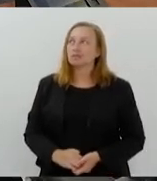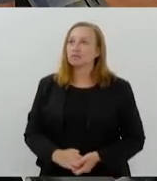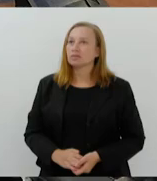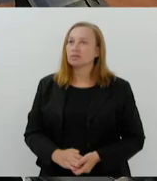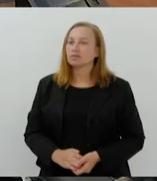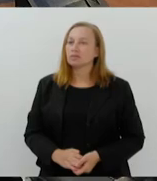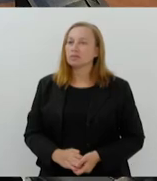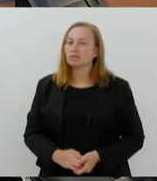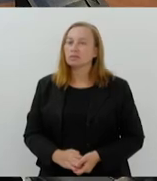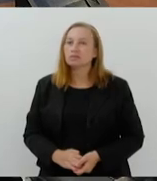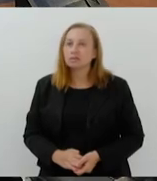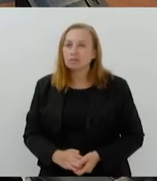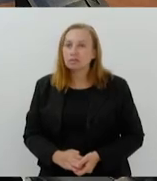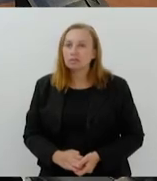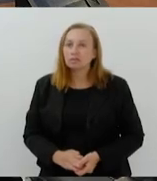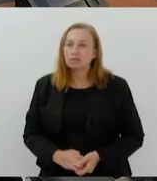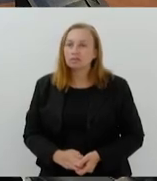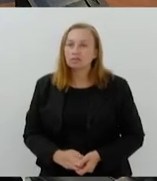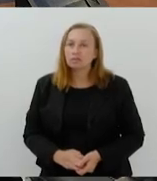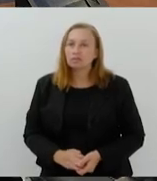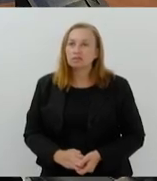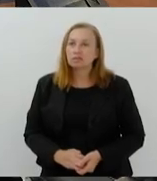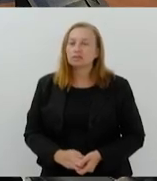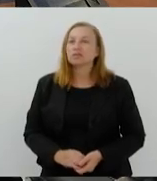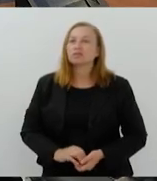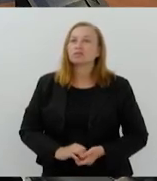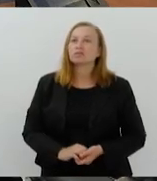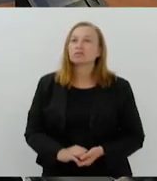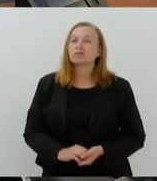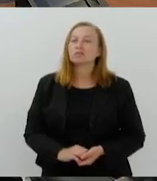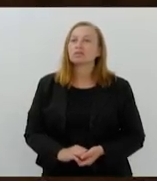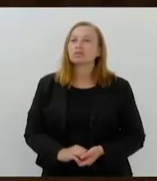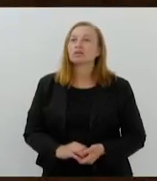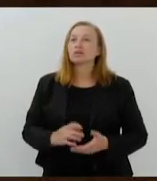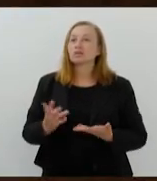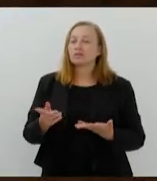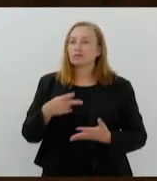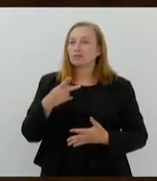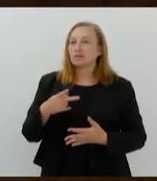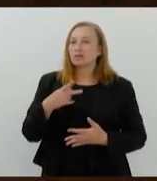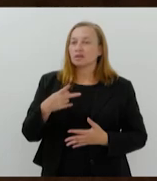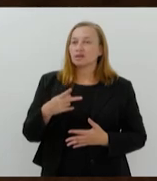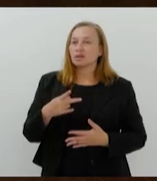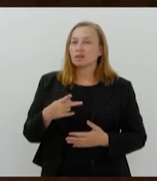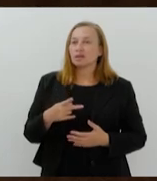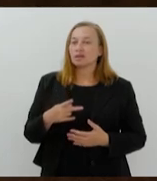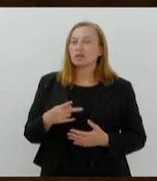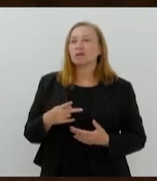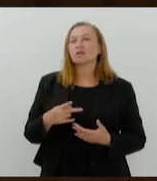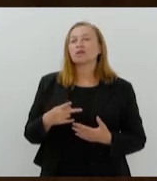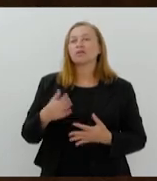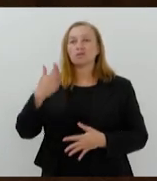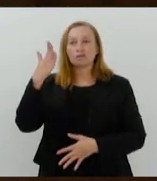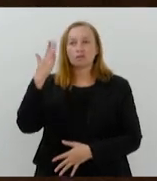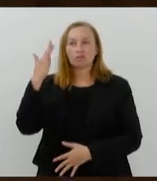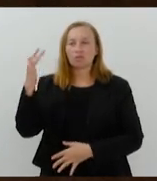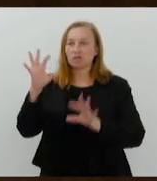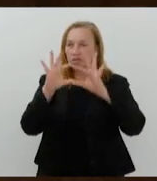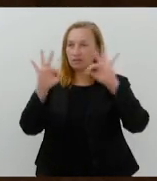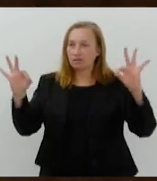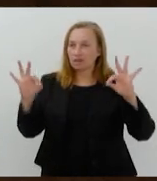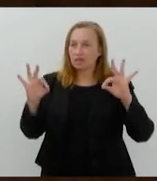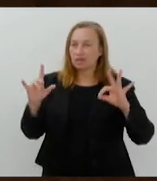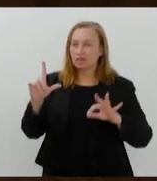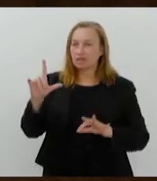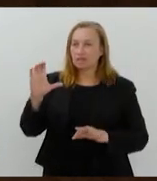Senhora presidente, diz o provérbio popular que de grão em grão a galinha